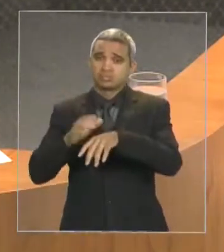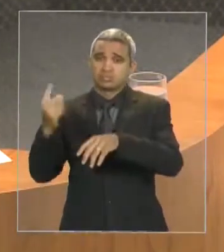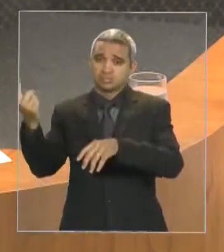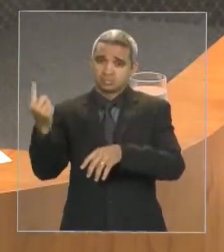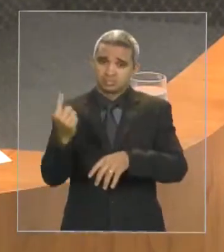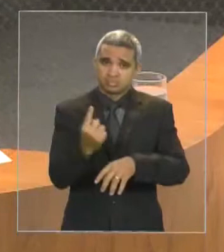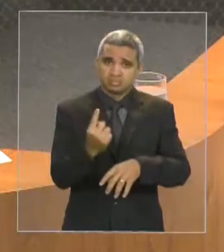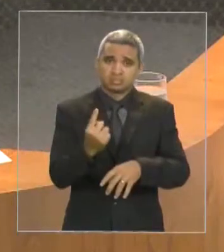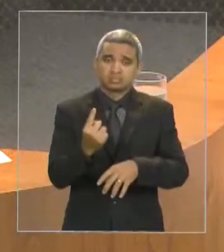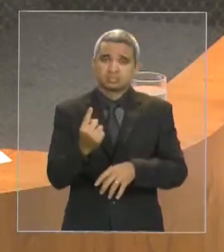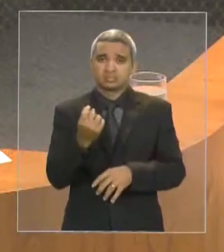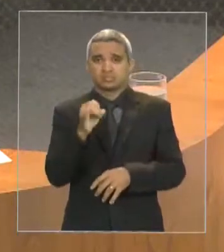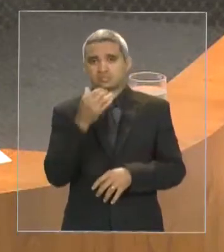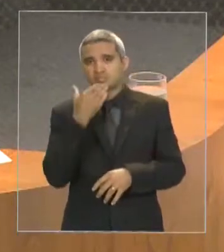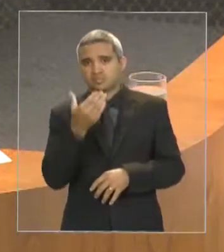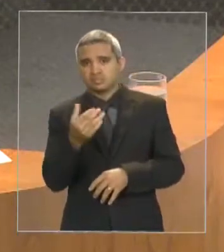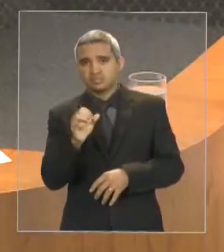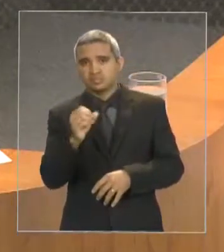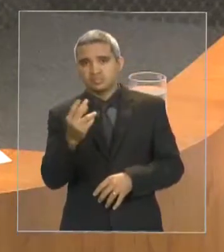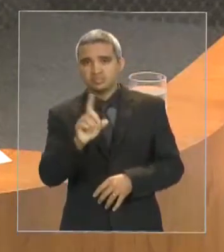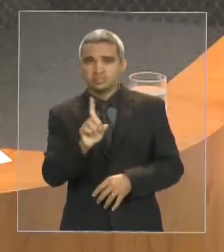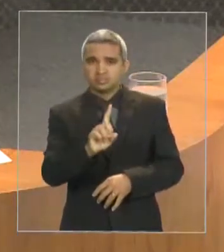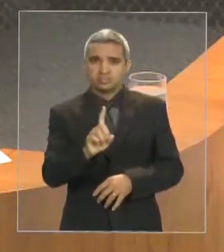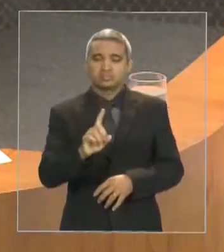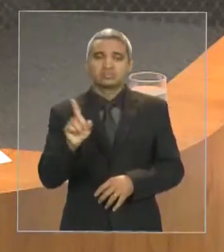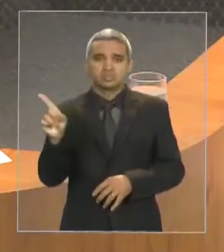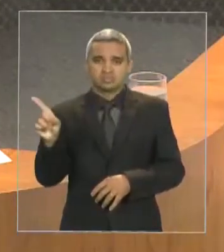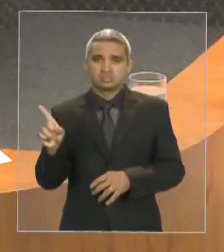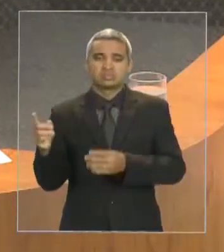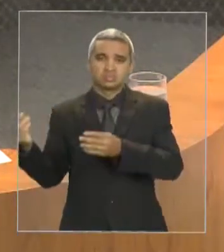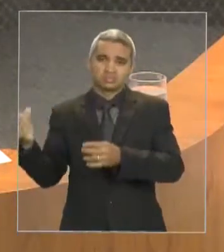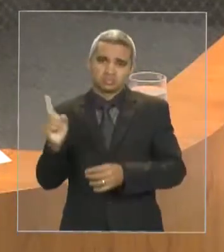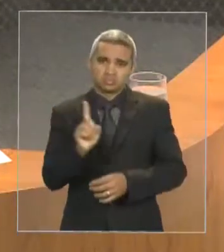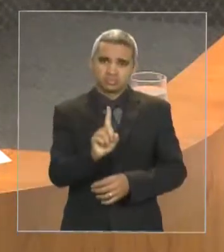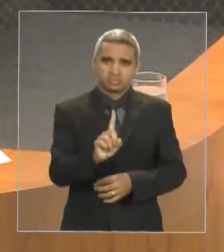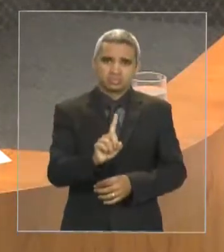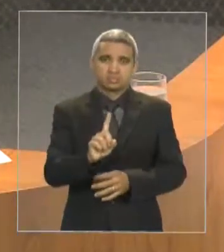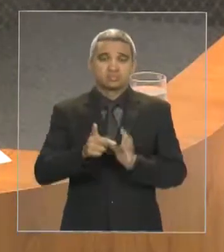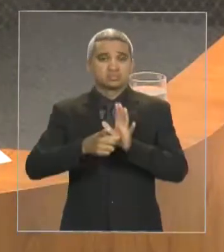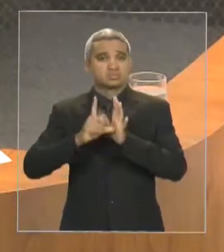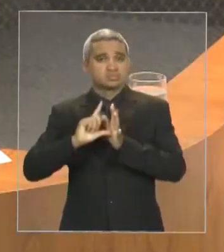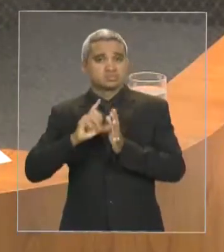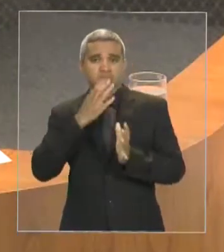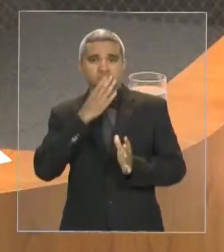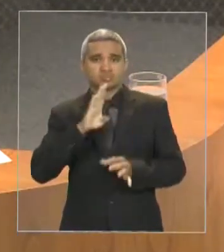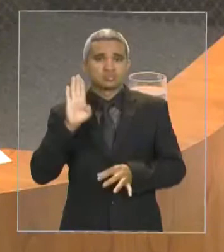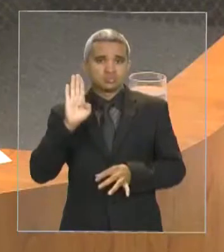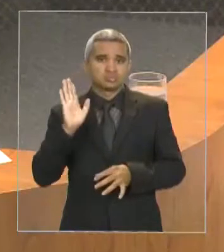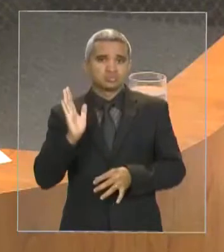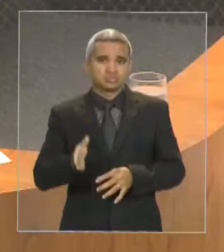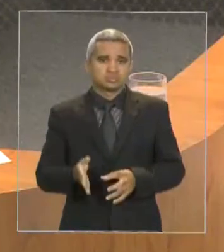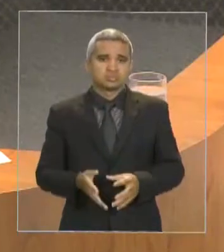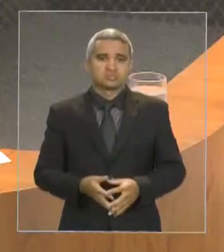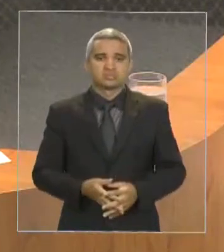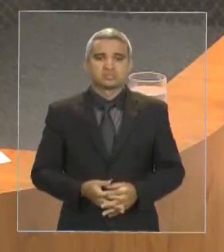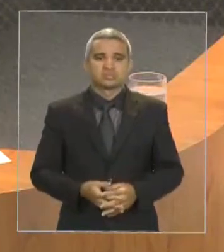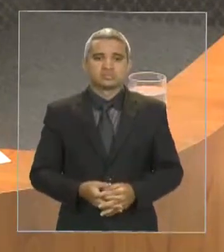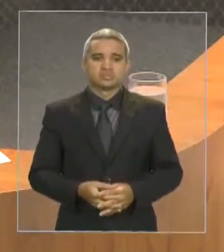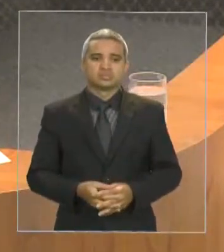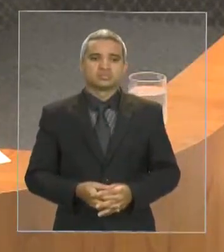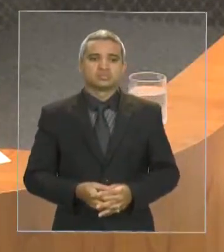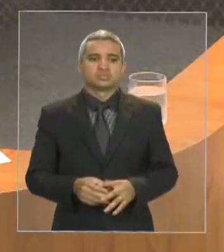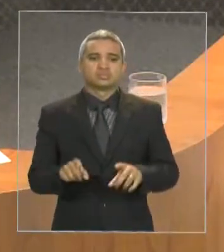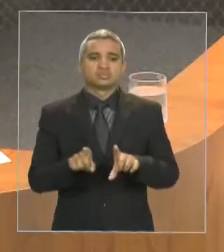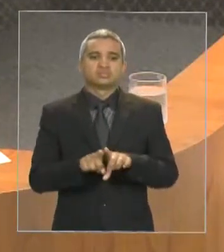aqui um requerimento. Então, foi isso que aconteceu. Ele apenas cumpriu o que já tinha se colocado à disposição.